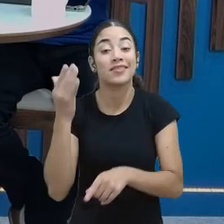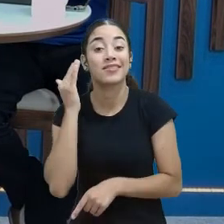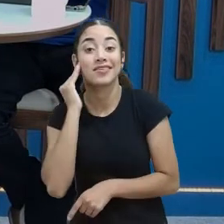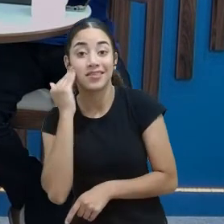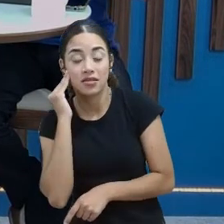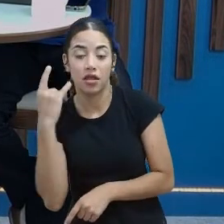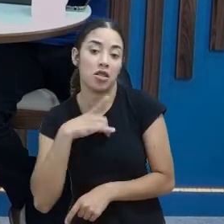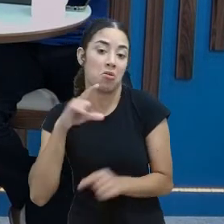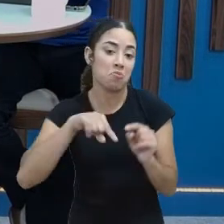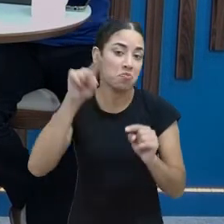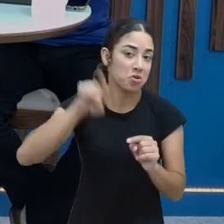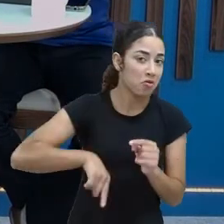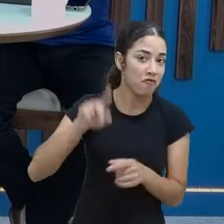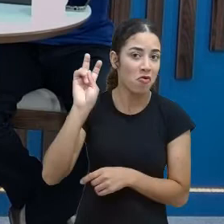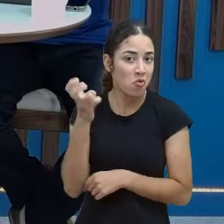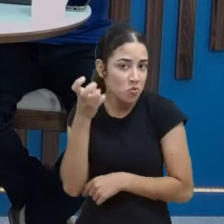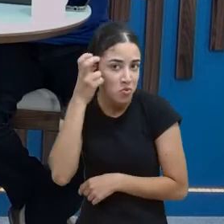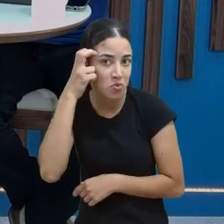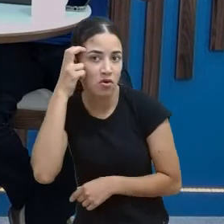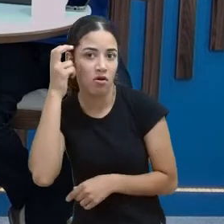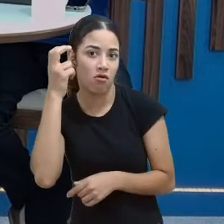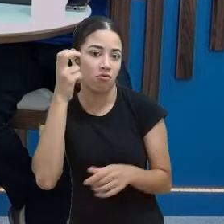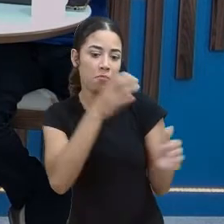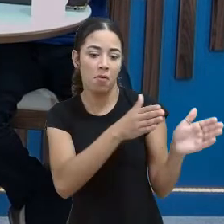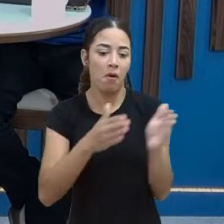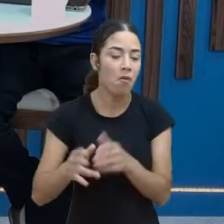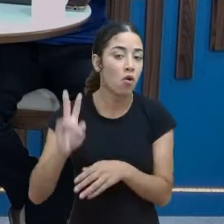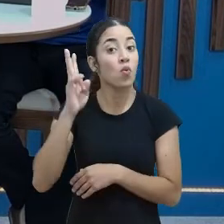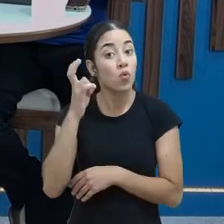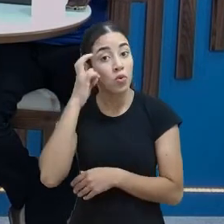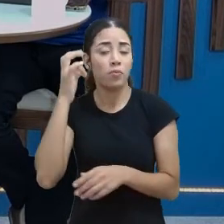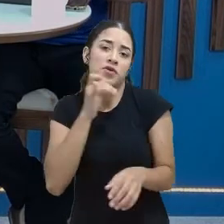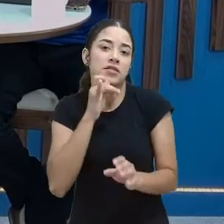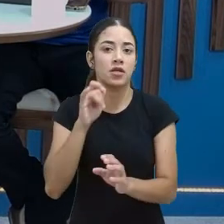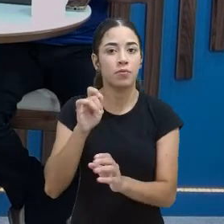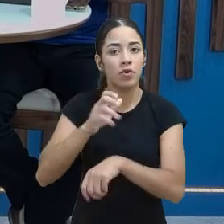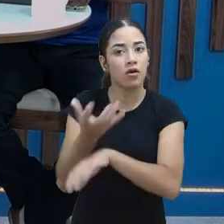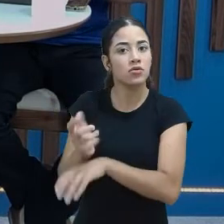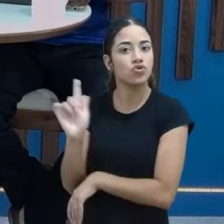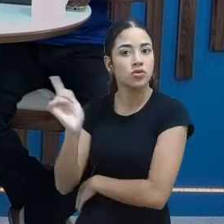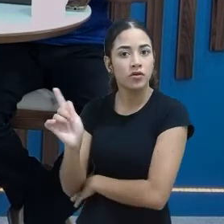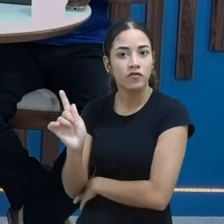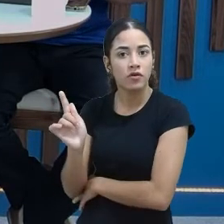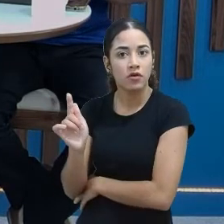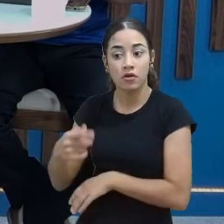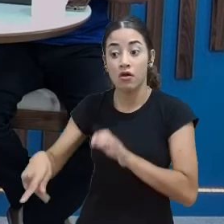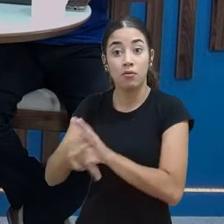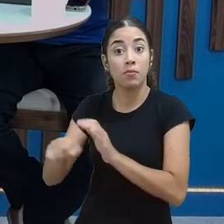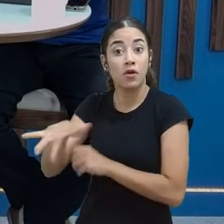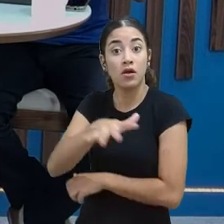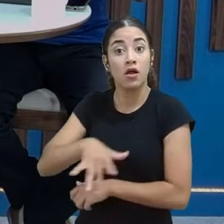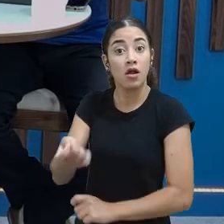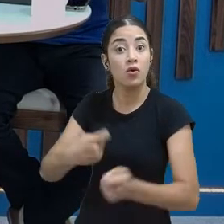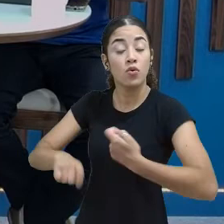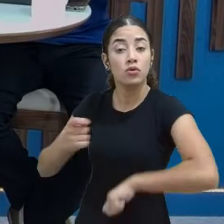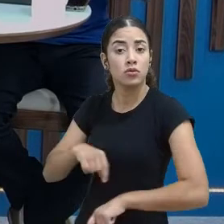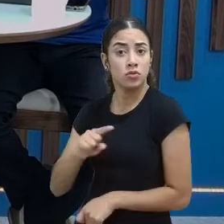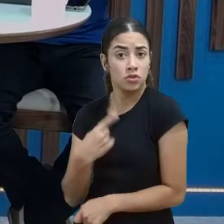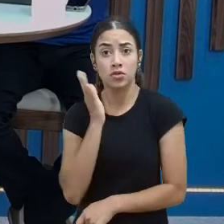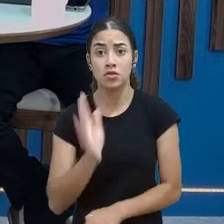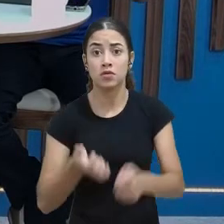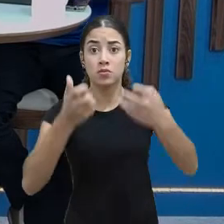diferentes, né? Estágios culturais diferentes, como por exemplo na geografia, na parte econômica, a gente falava muito em